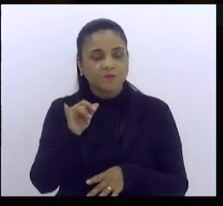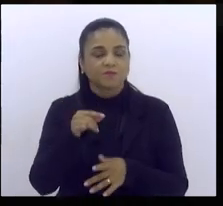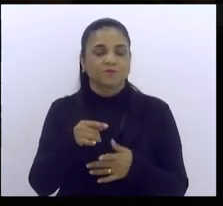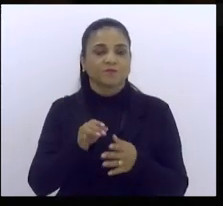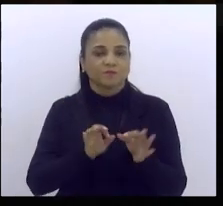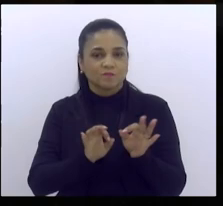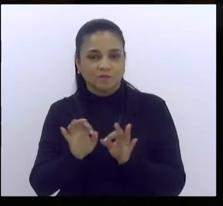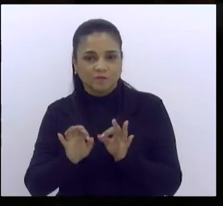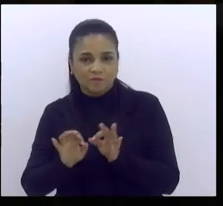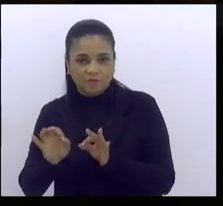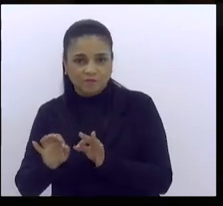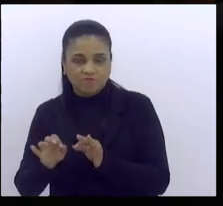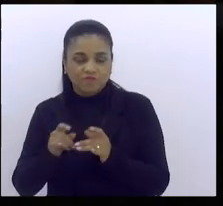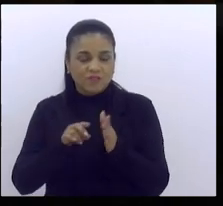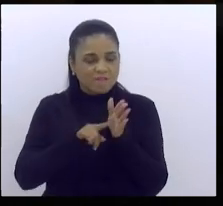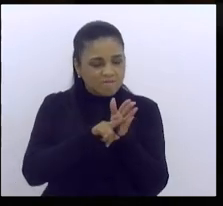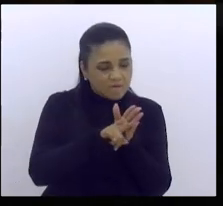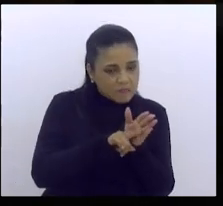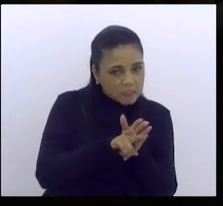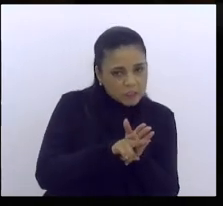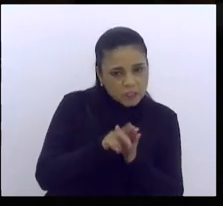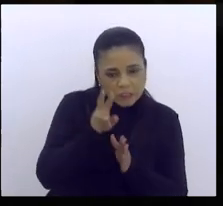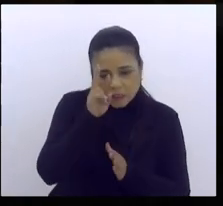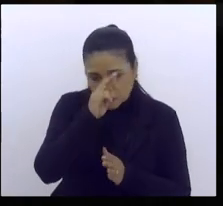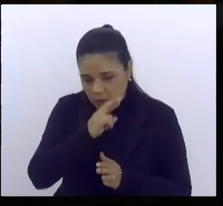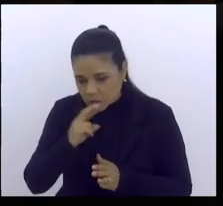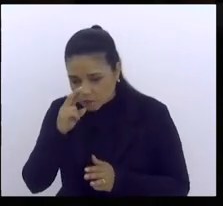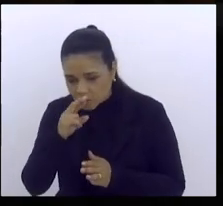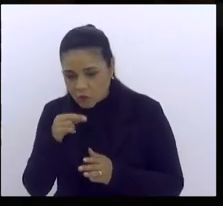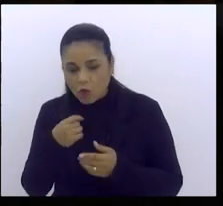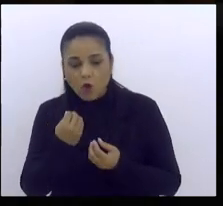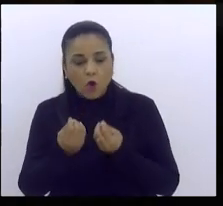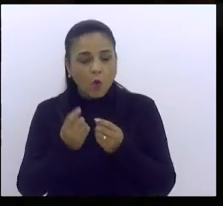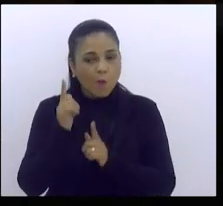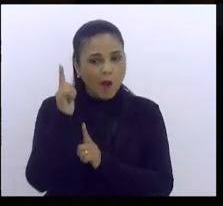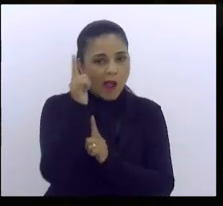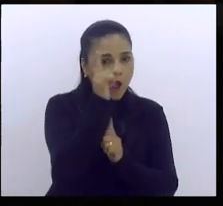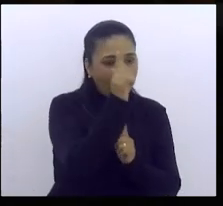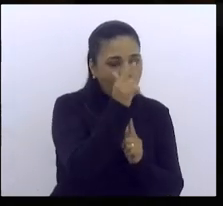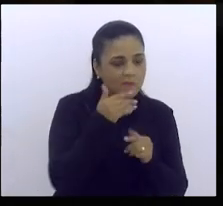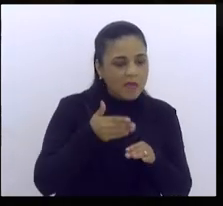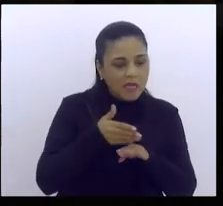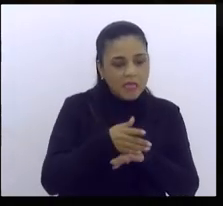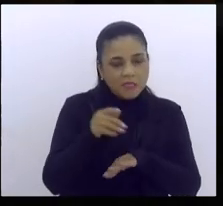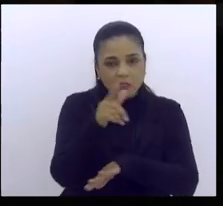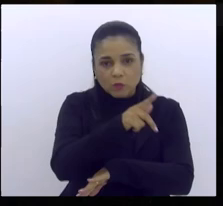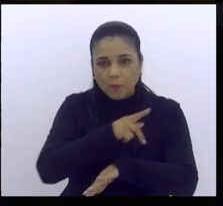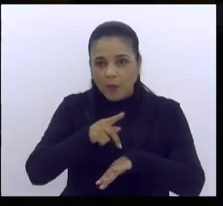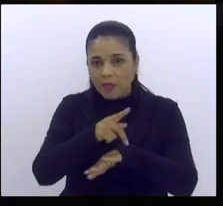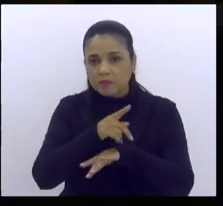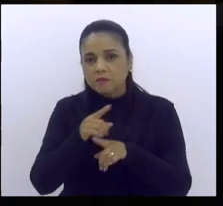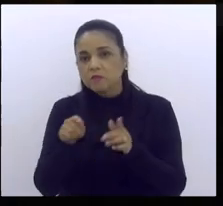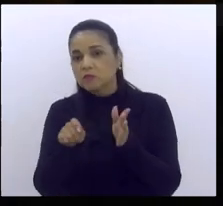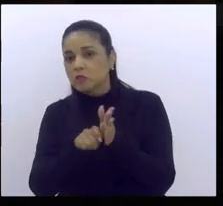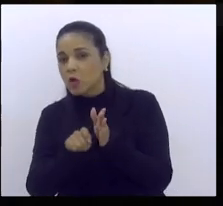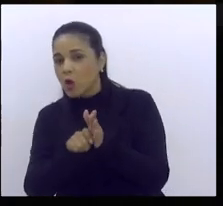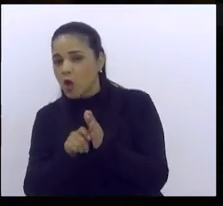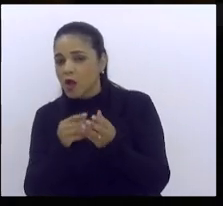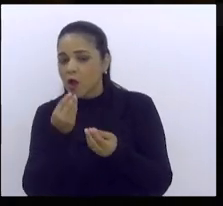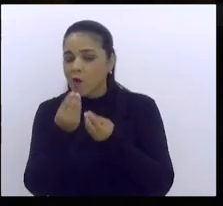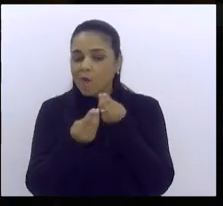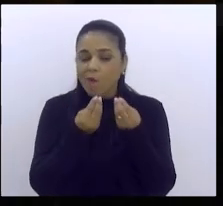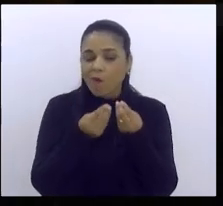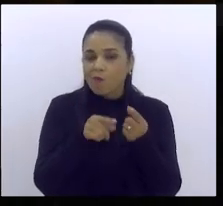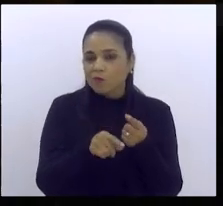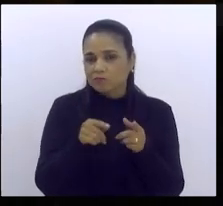de investigação para verificar como é que entram as armas, como é que entram as drogas, seguir o dinheiro